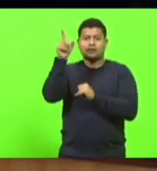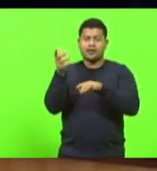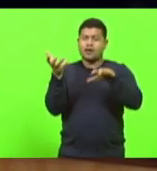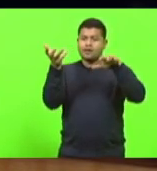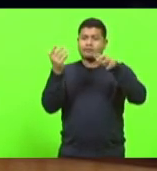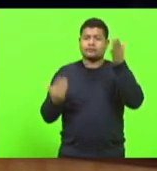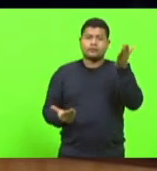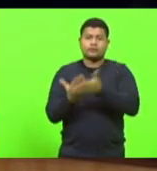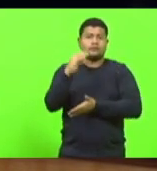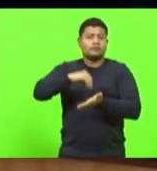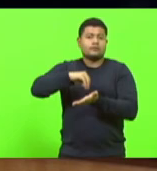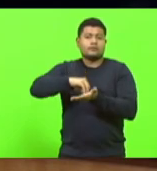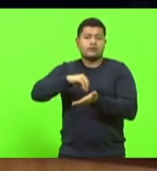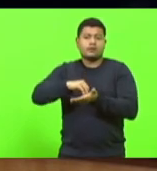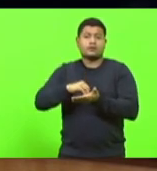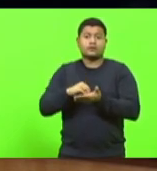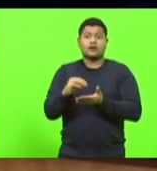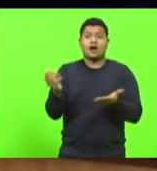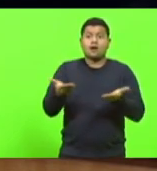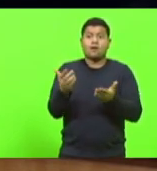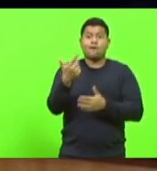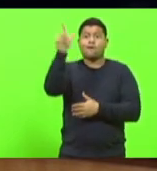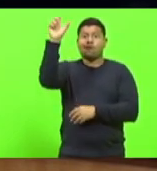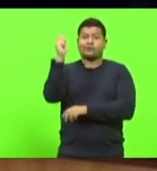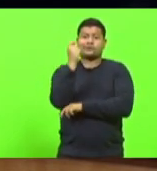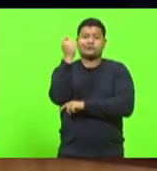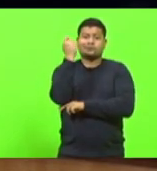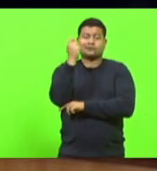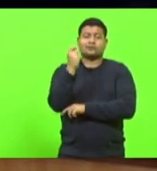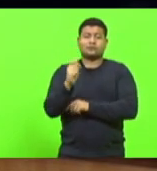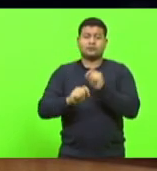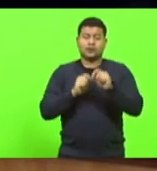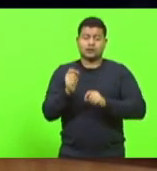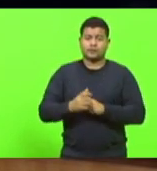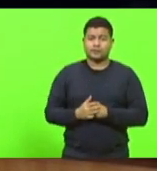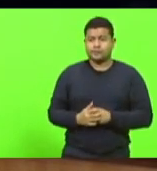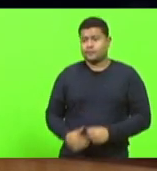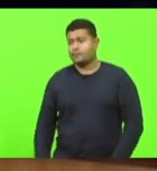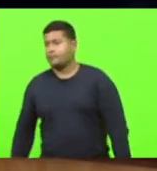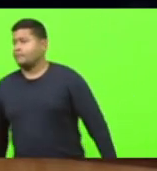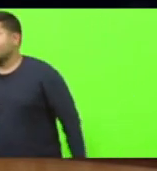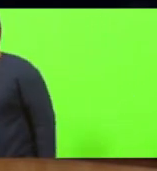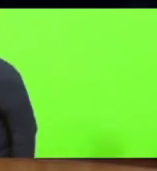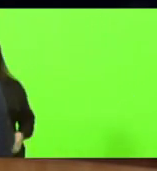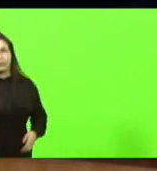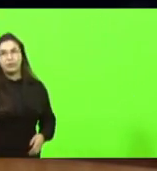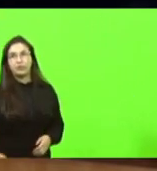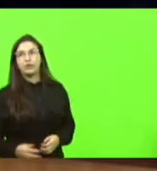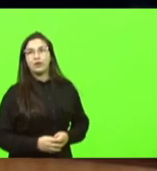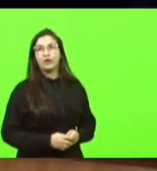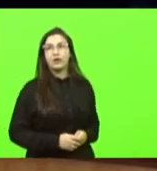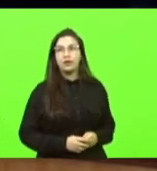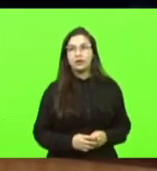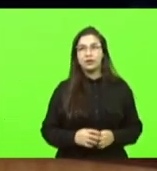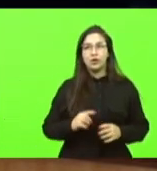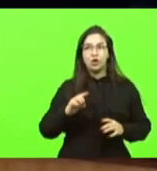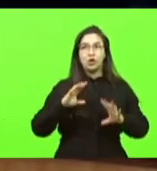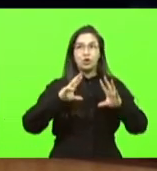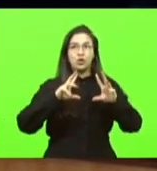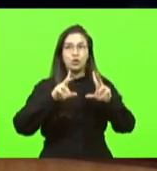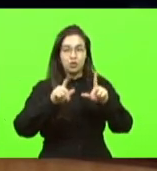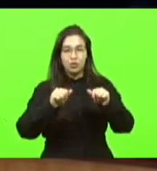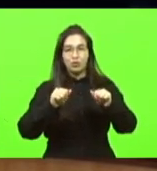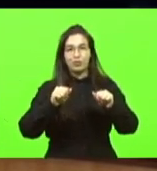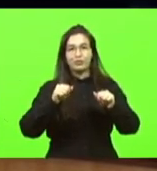e com um outro agravante todos os deputados deputados sabem que a grande maioria das categorias estão com